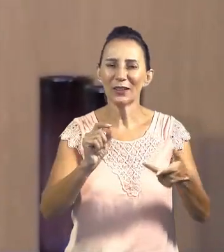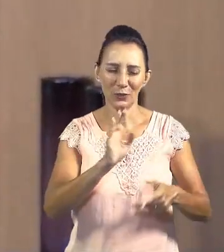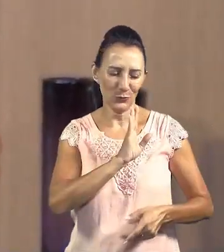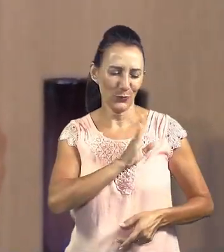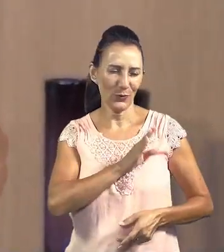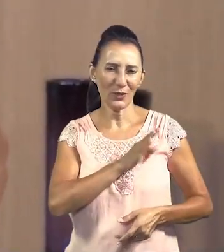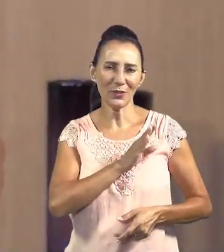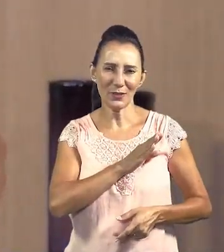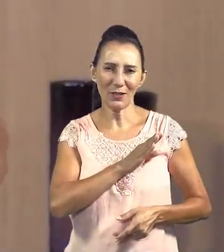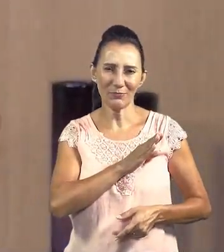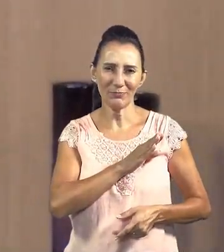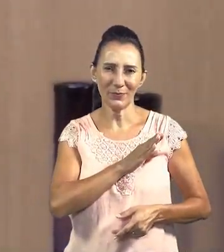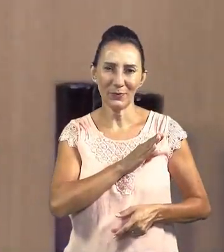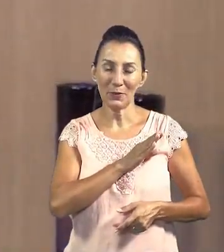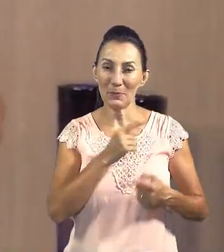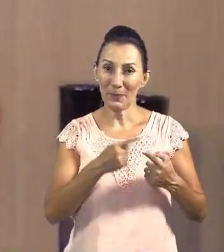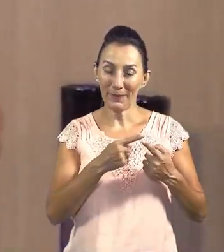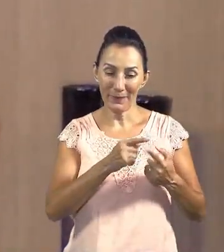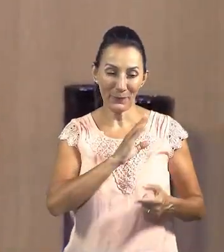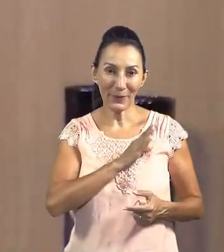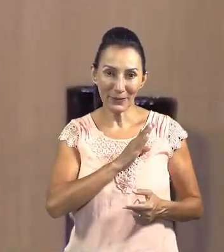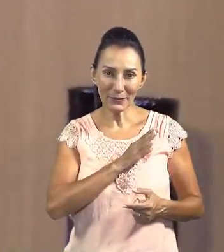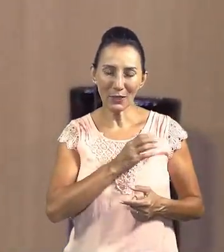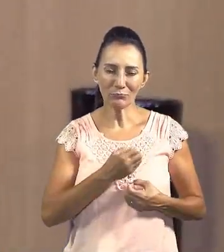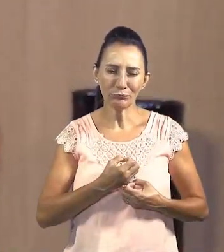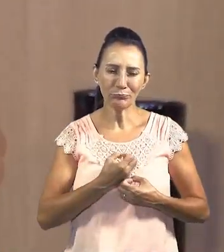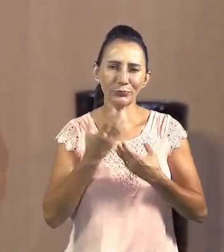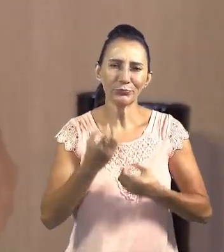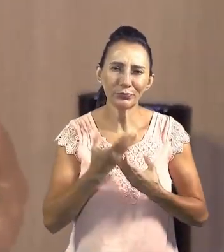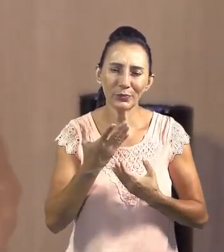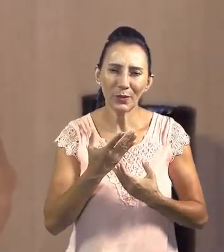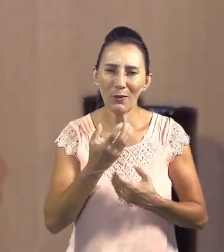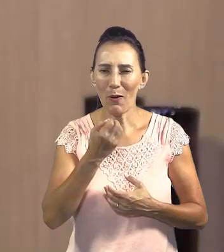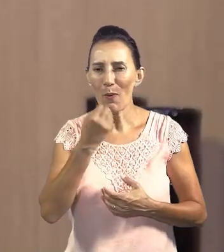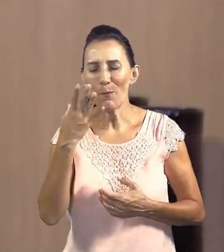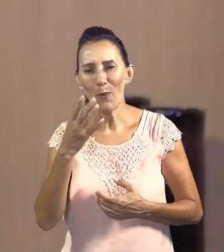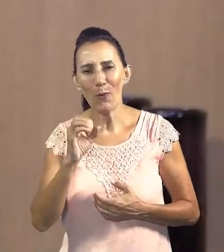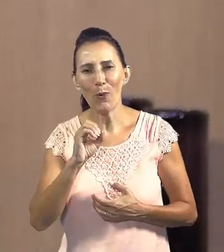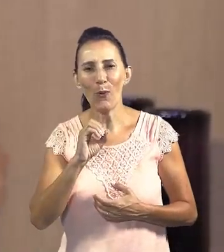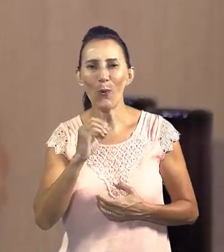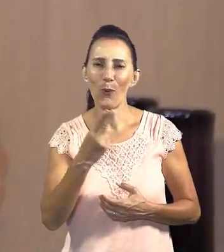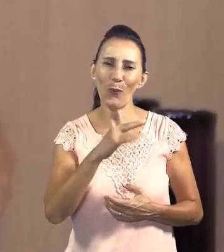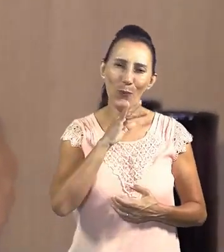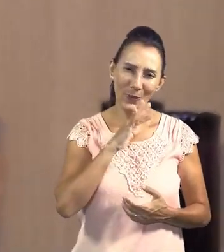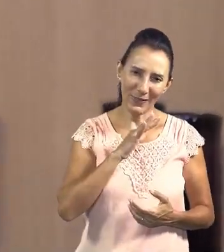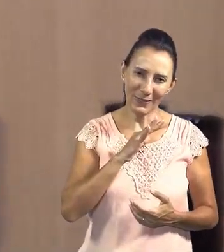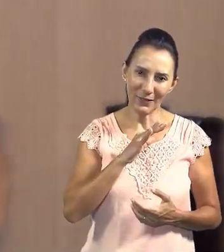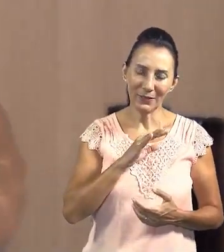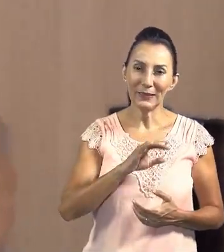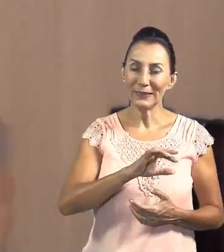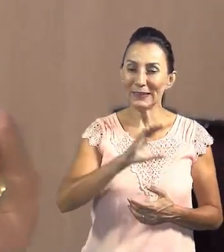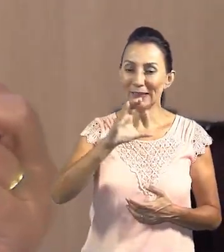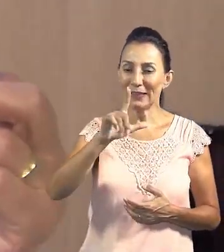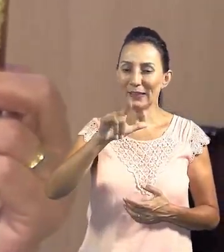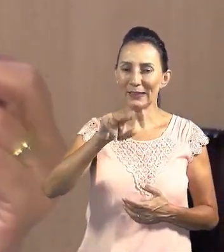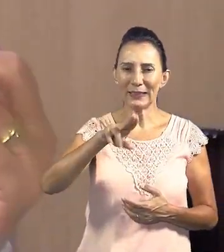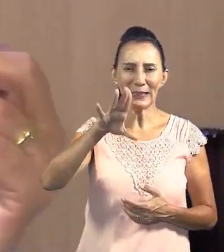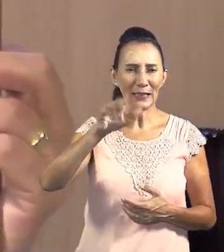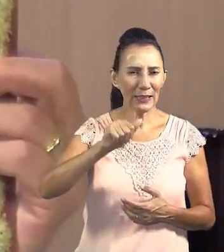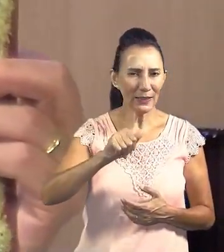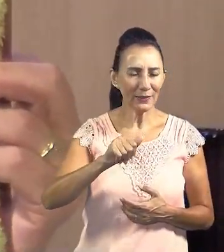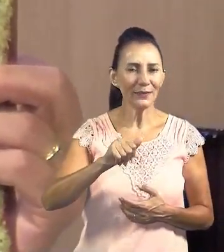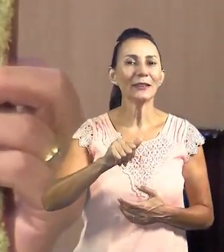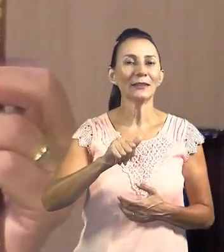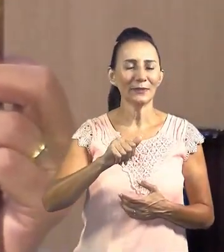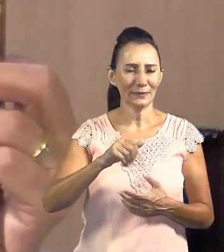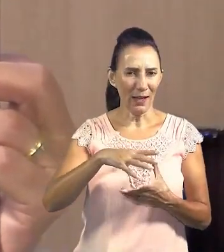as fontes de vida. Nós, na Clínica da Alma, que agora, de março, de 17 a 19, os